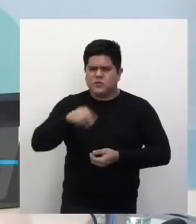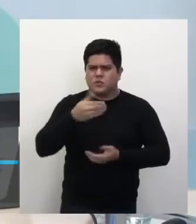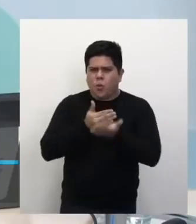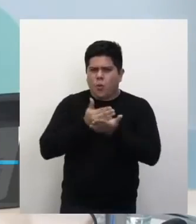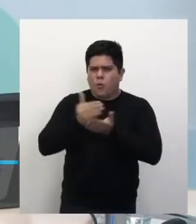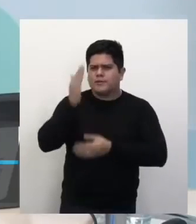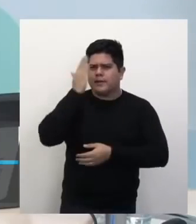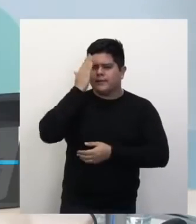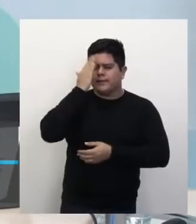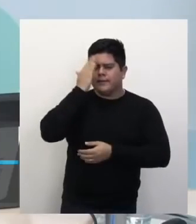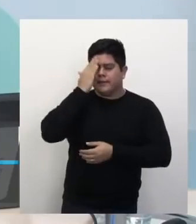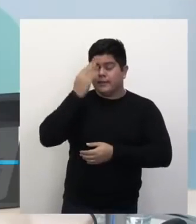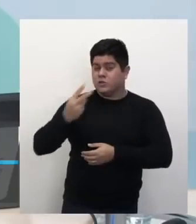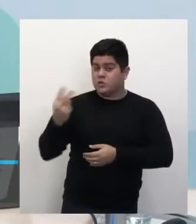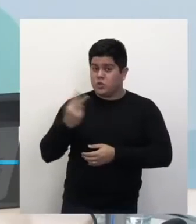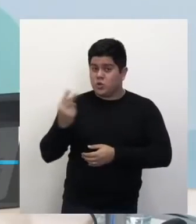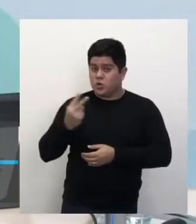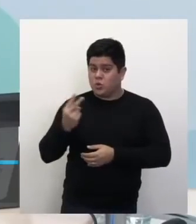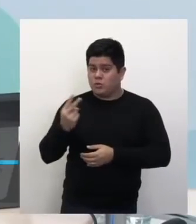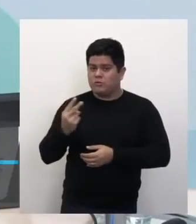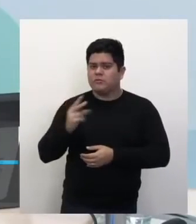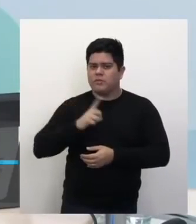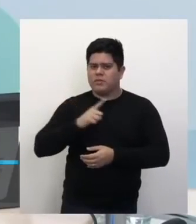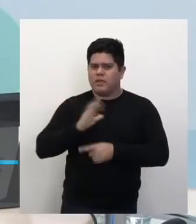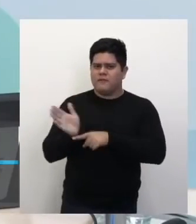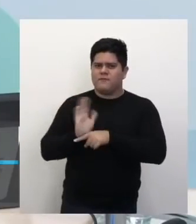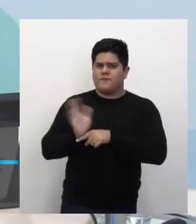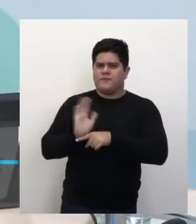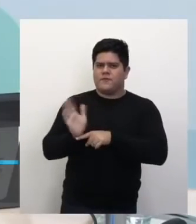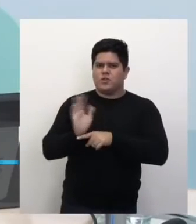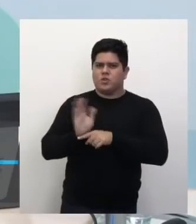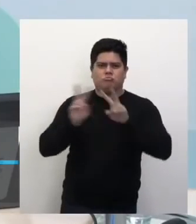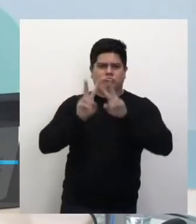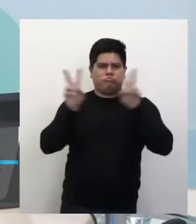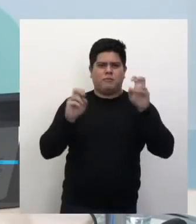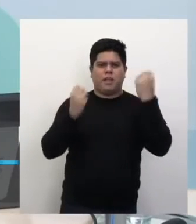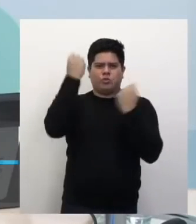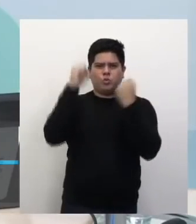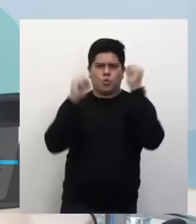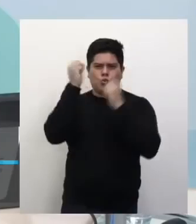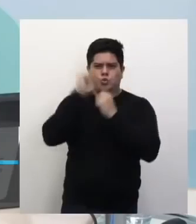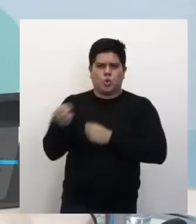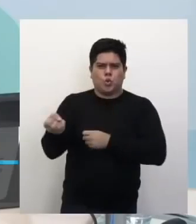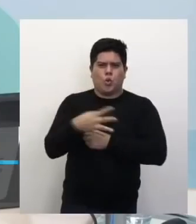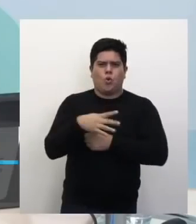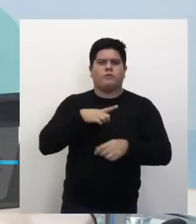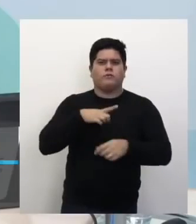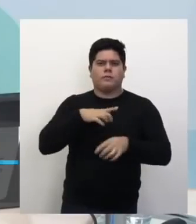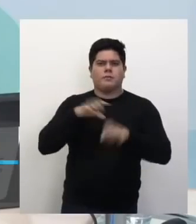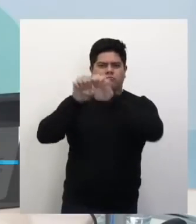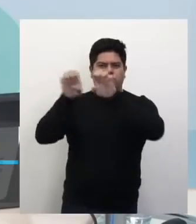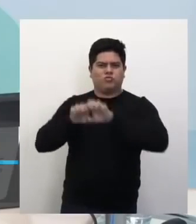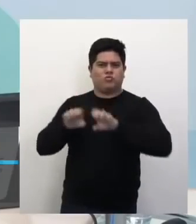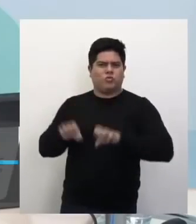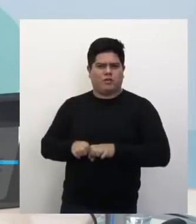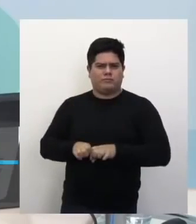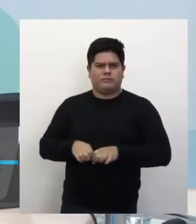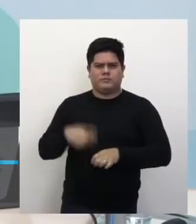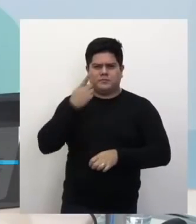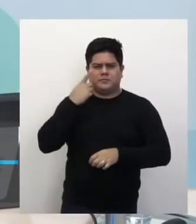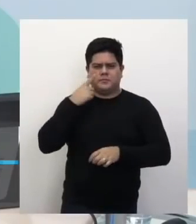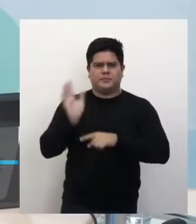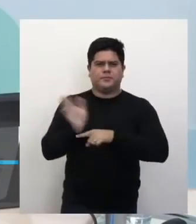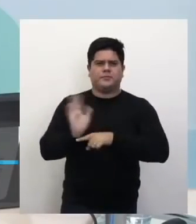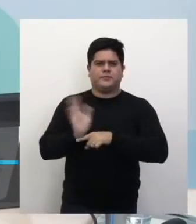parte dessa aula, tem um vídeo muito importante sobre indústria, inovação e infraestrutura. Preste atenção no vídeo.